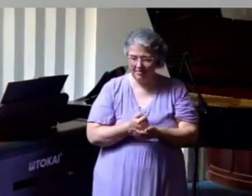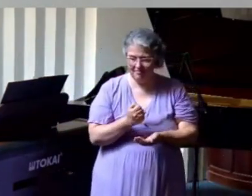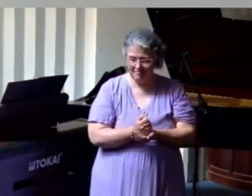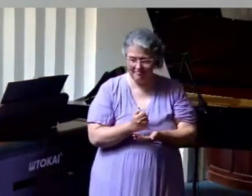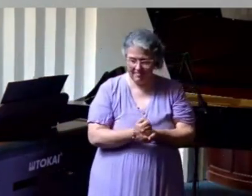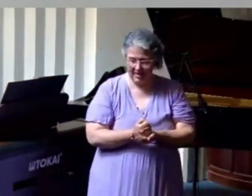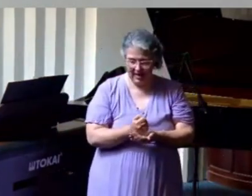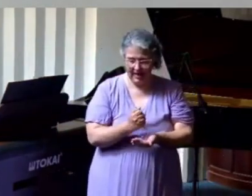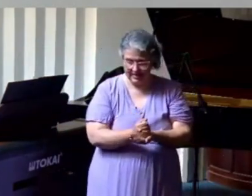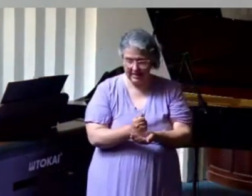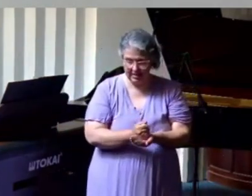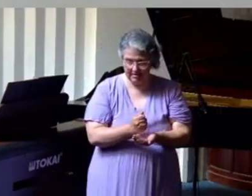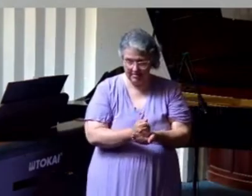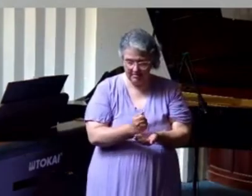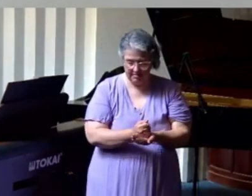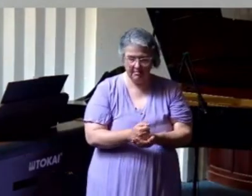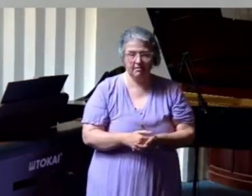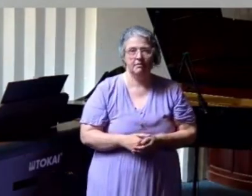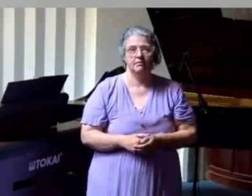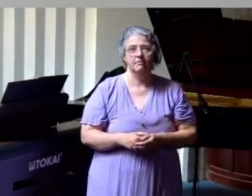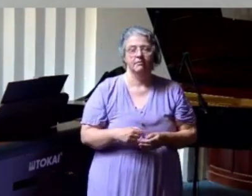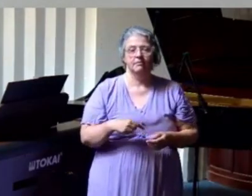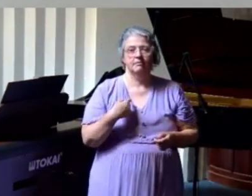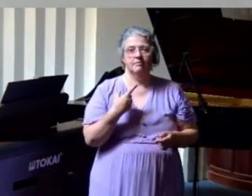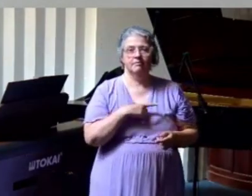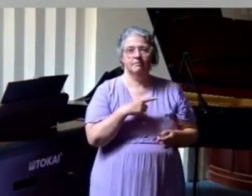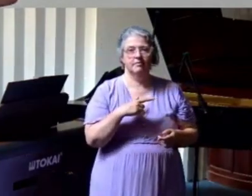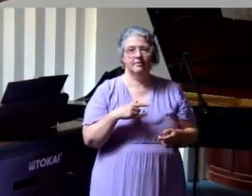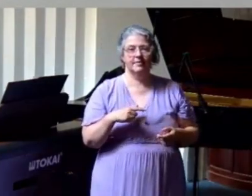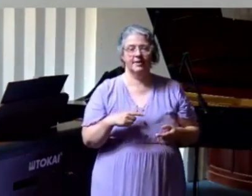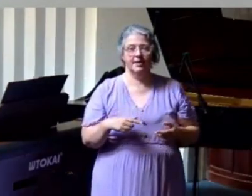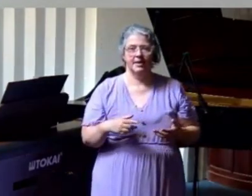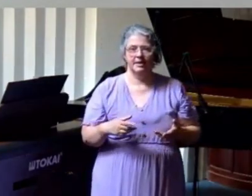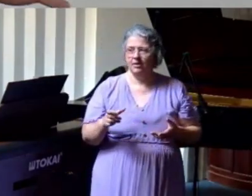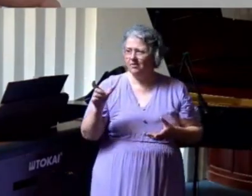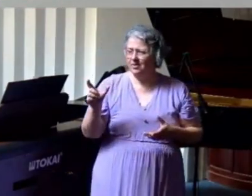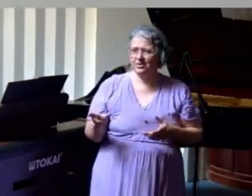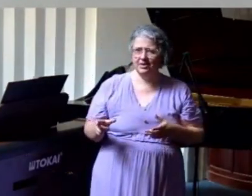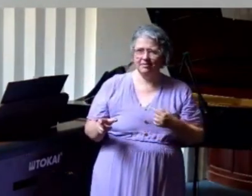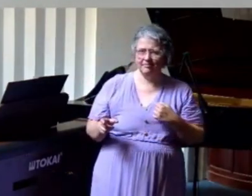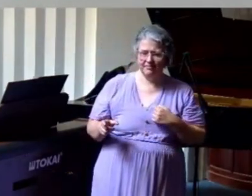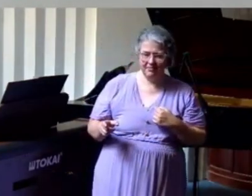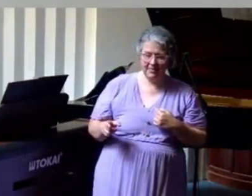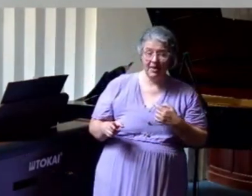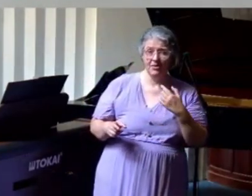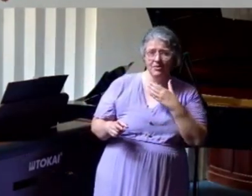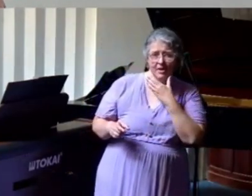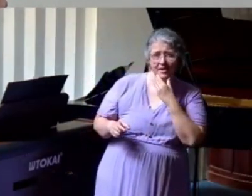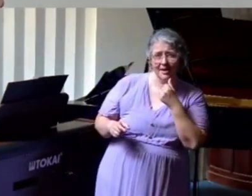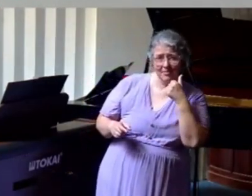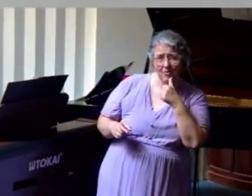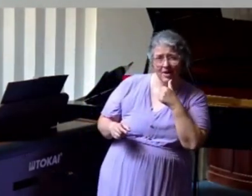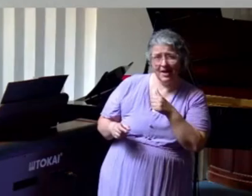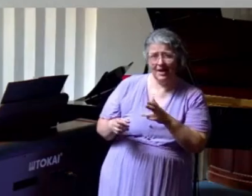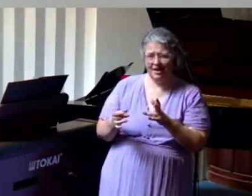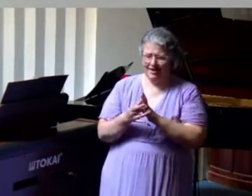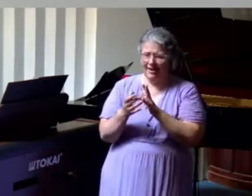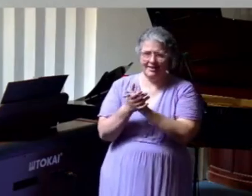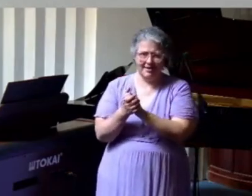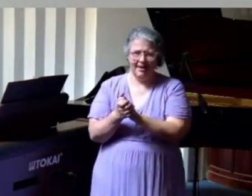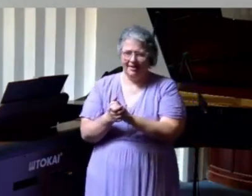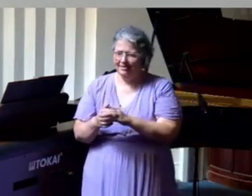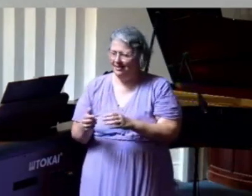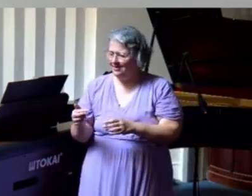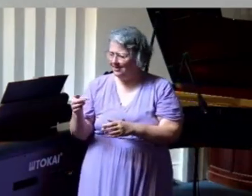esposa maravilhosa, cristã. Eu sei que muitos são agradecidos porque tem um homem que lidera a casa. Eu sei, essa